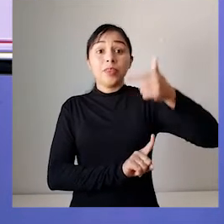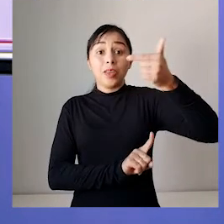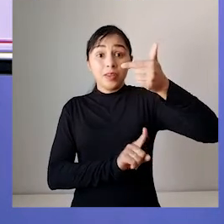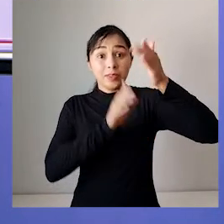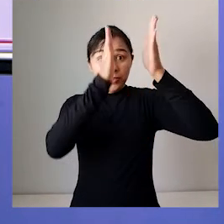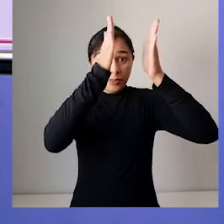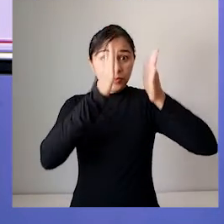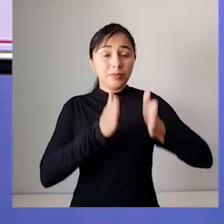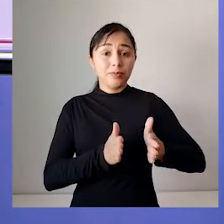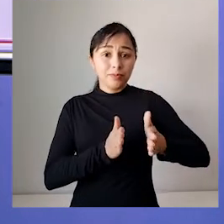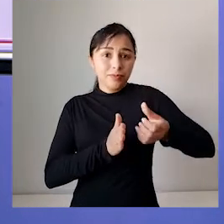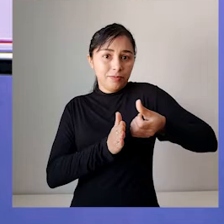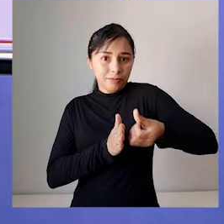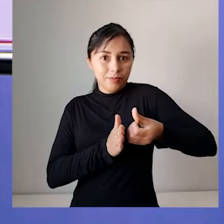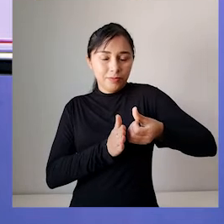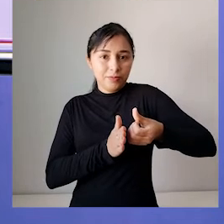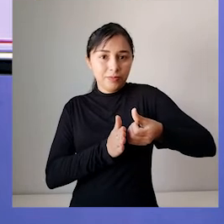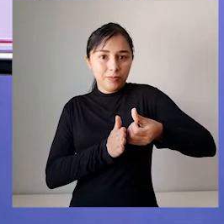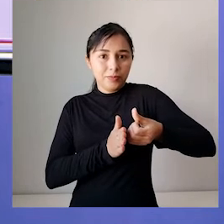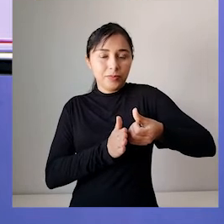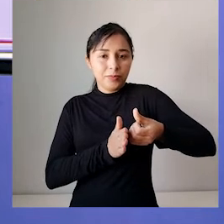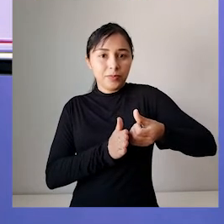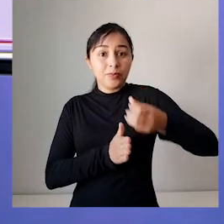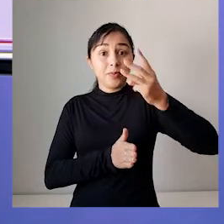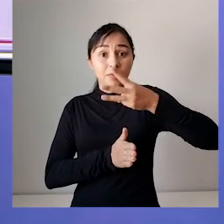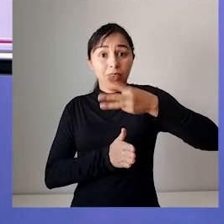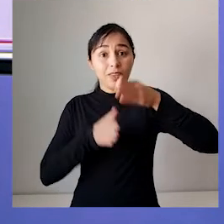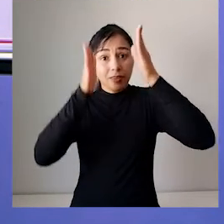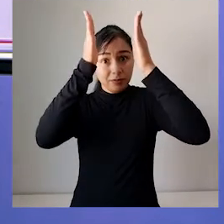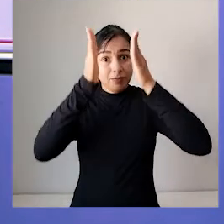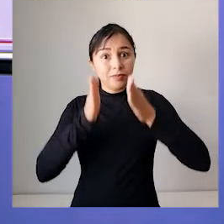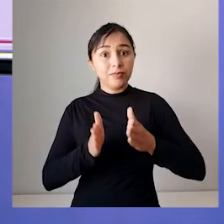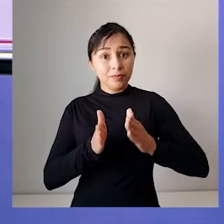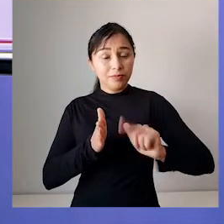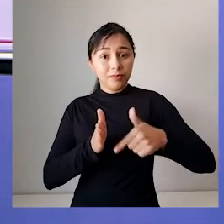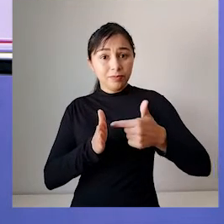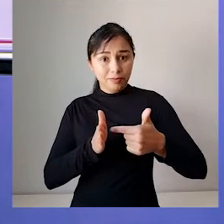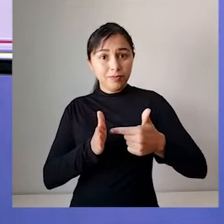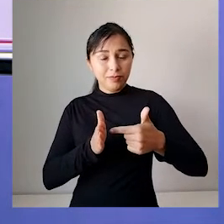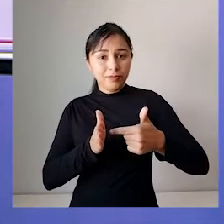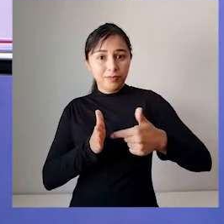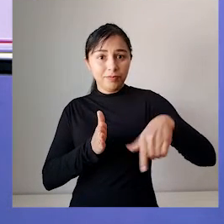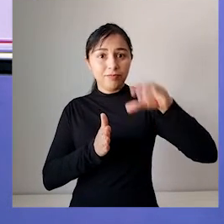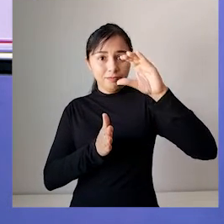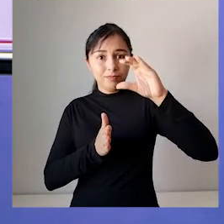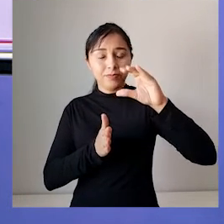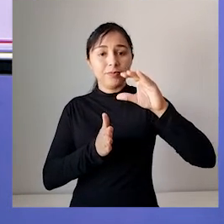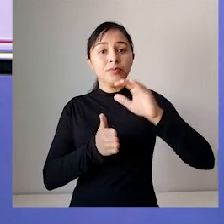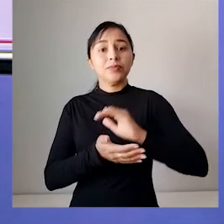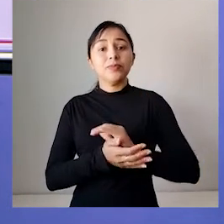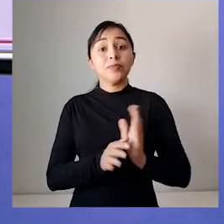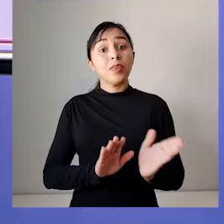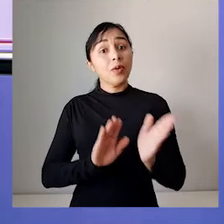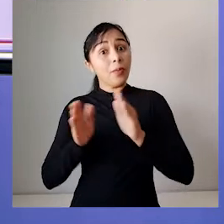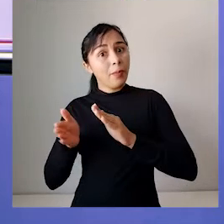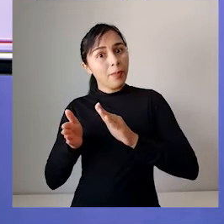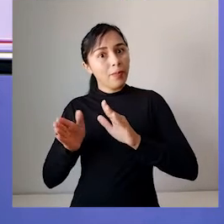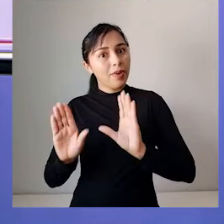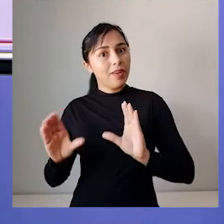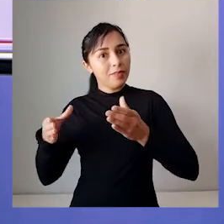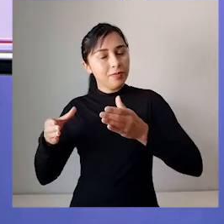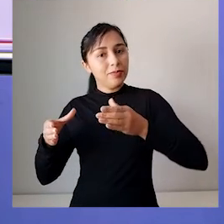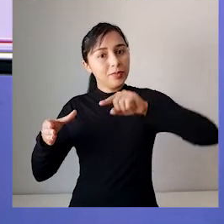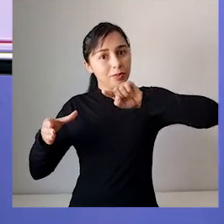nas dezenas, o outro 2, o segundo 2, nas centenas, o 5 nas